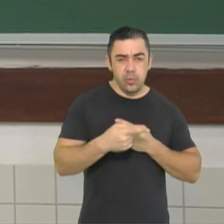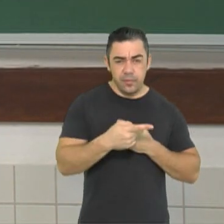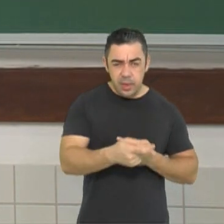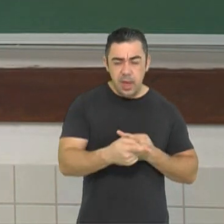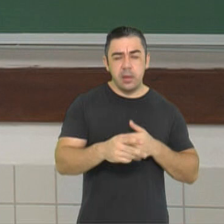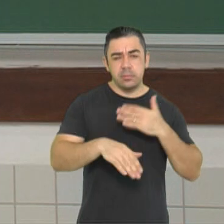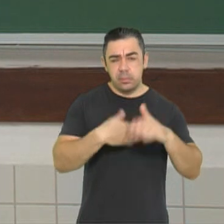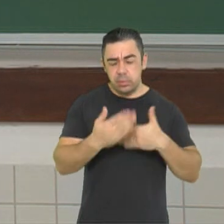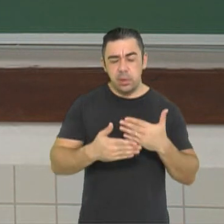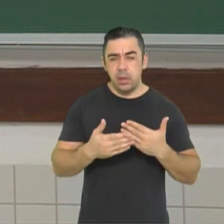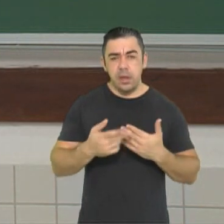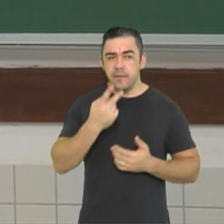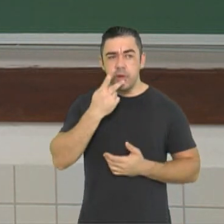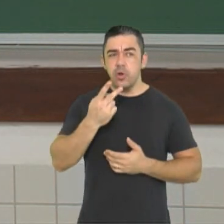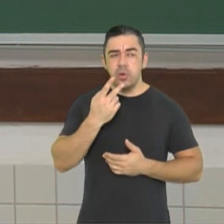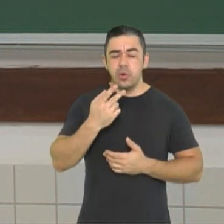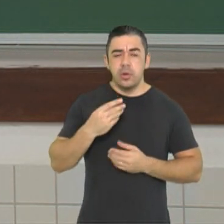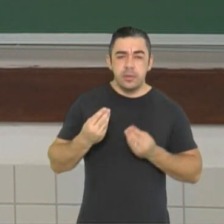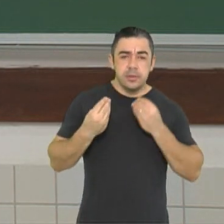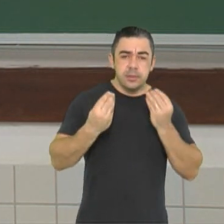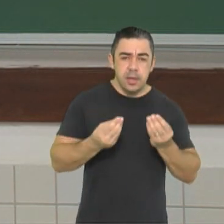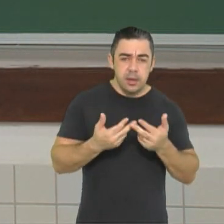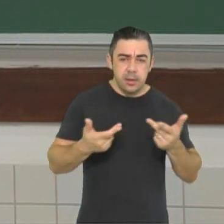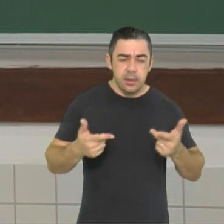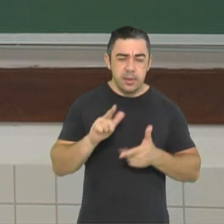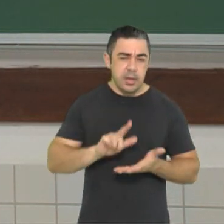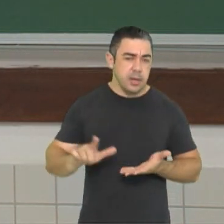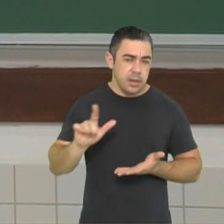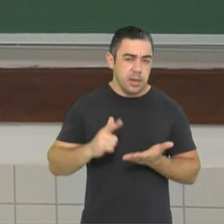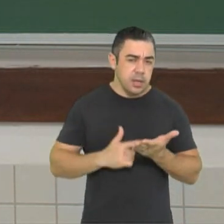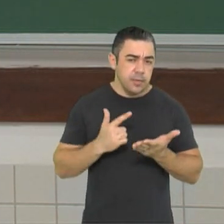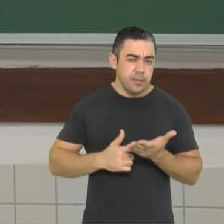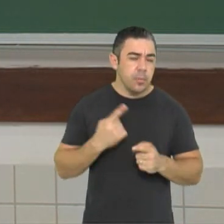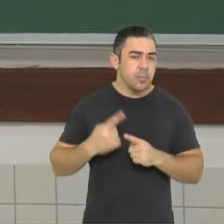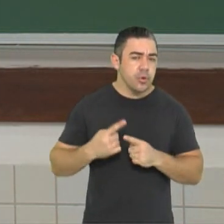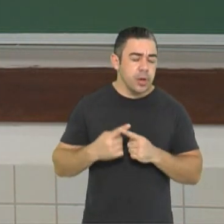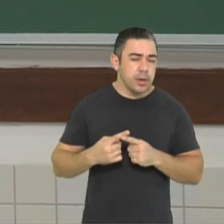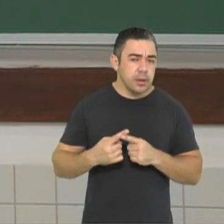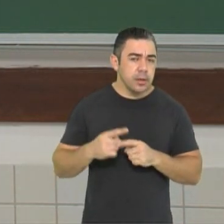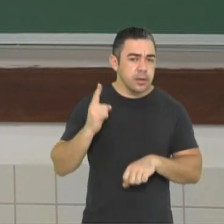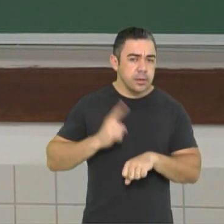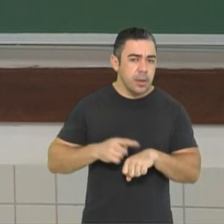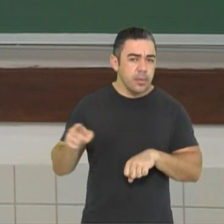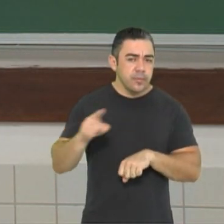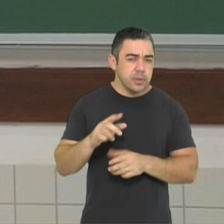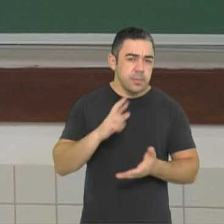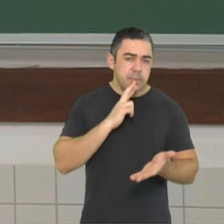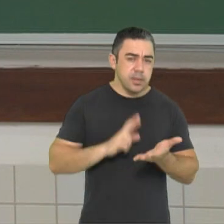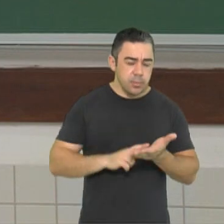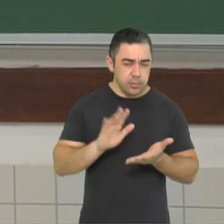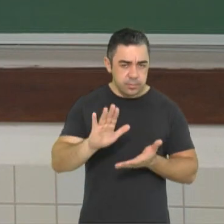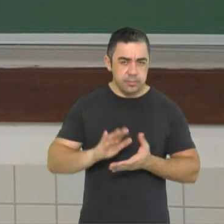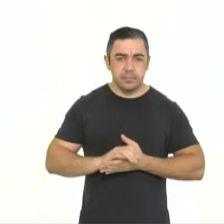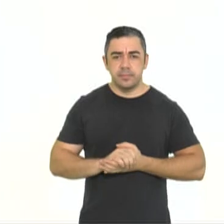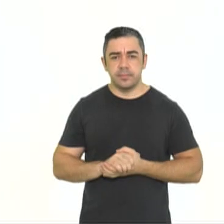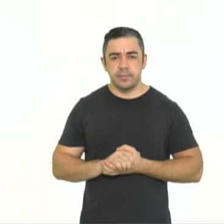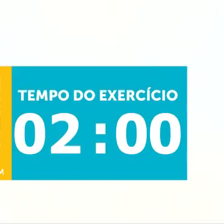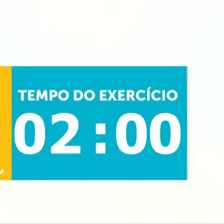convidado, daí ele não pôde mandar as obras que prometeu. Por quê? Vou dar um tempo para você fazer isso no seu caderno e eu já volto.